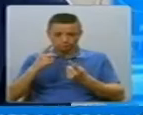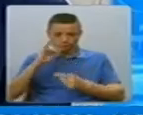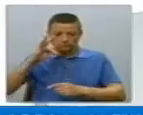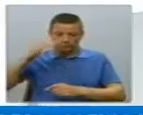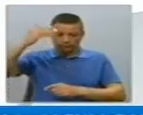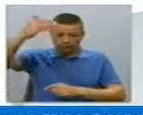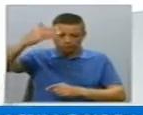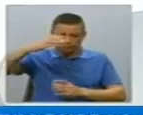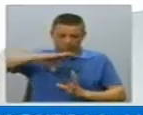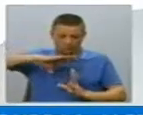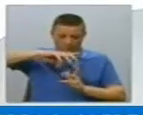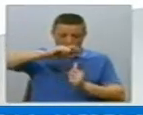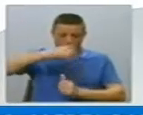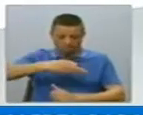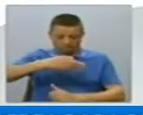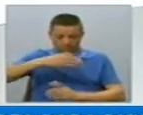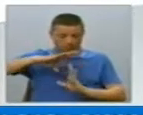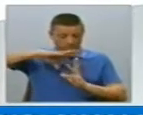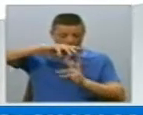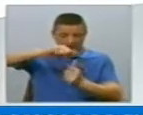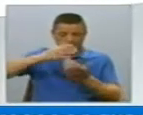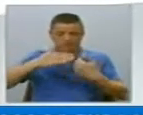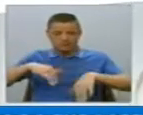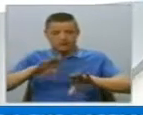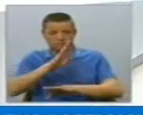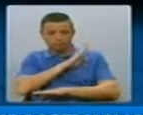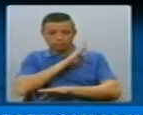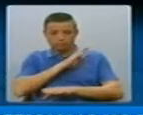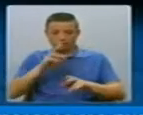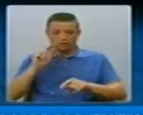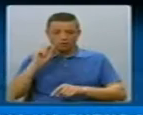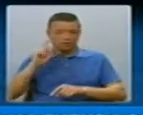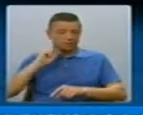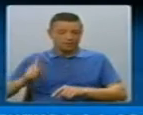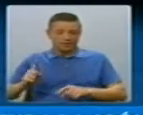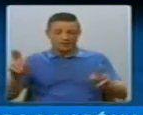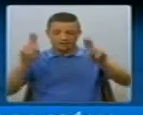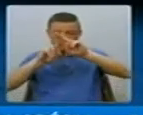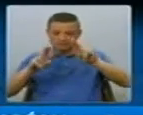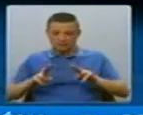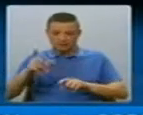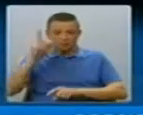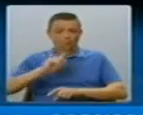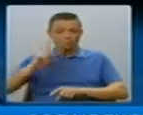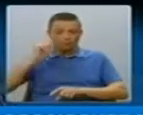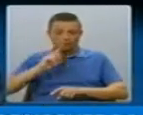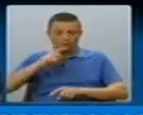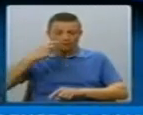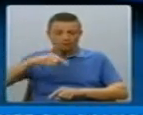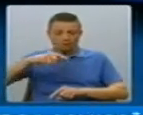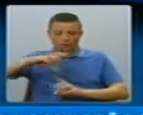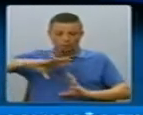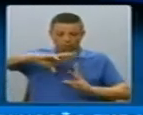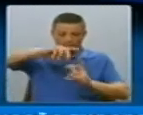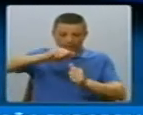do planeta. Confesso que não foi de propósito. No Dia Internacional da Mulher trazemos aqui notícias sobre o único planeta que tem nome de